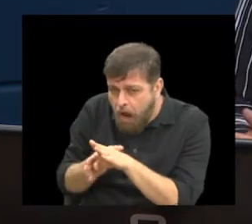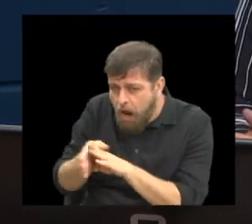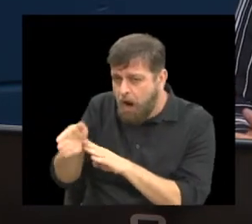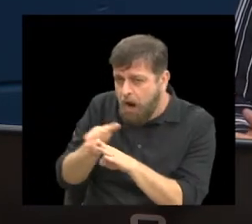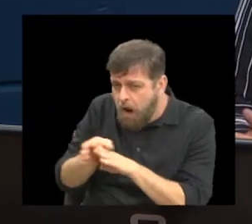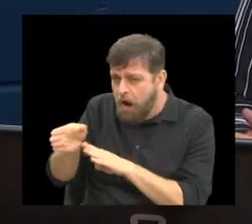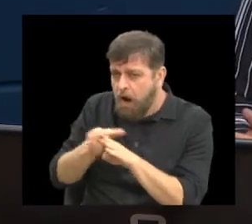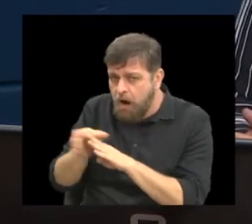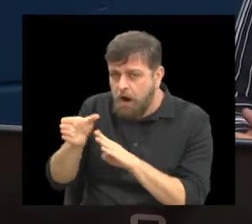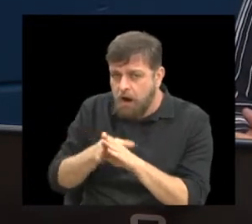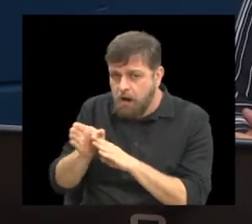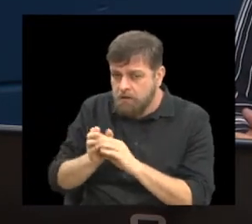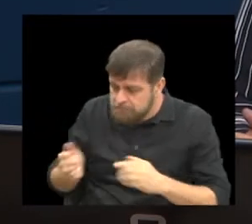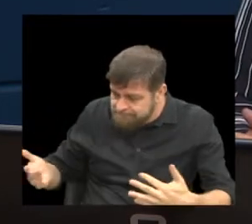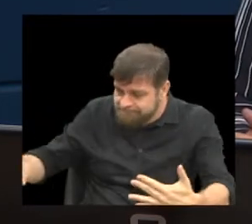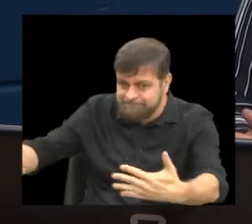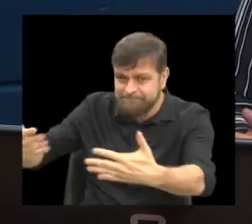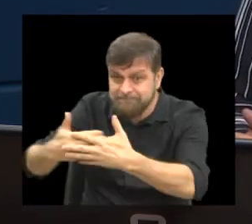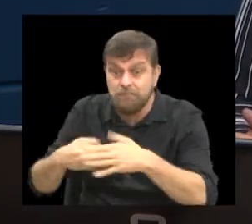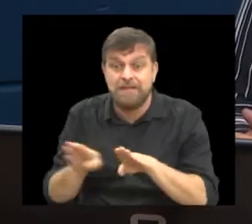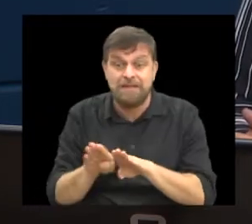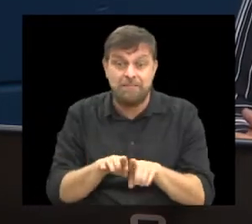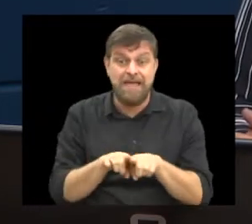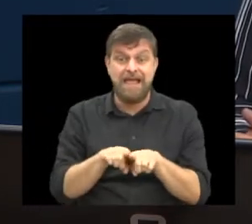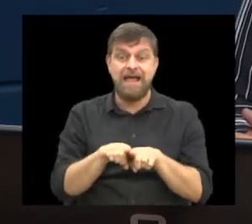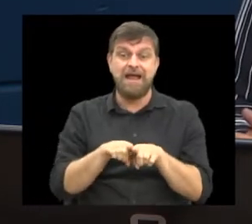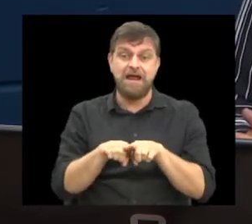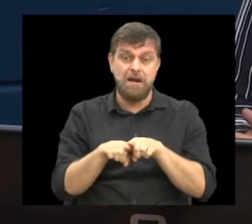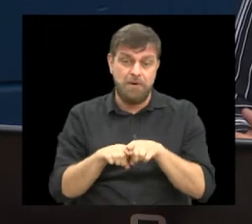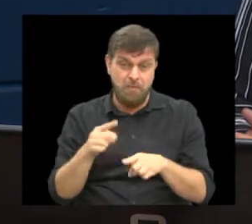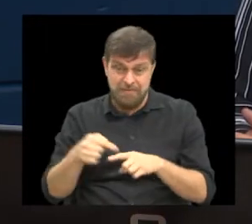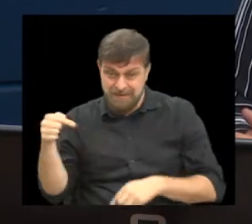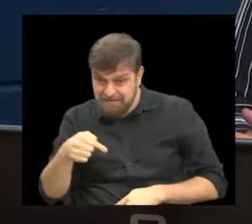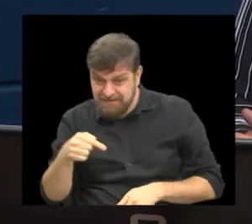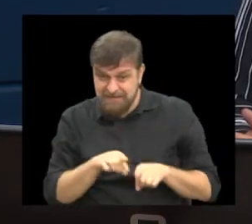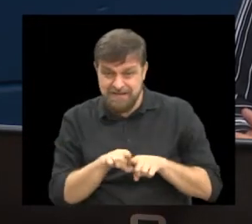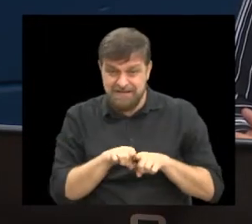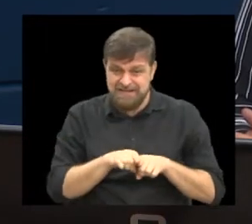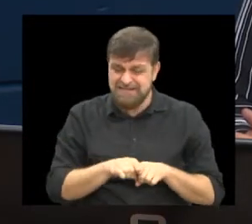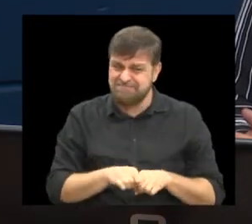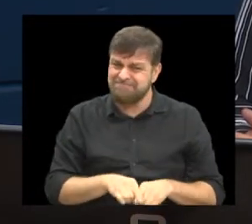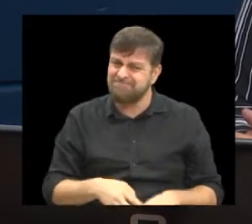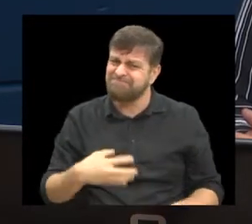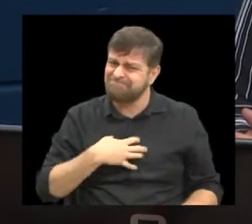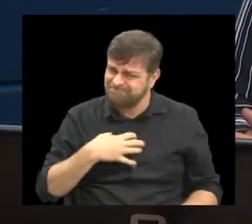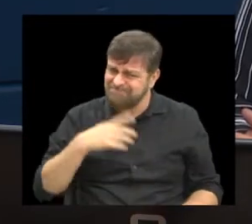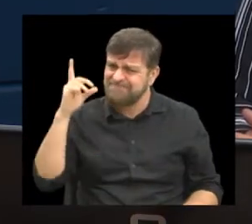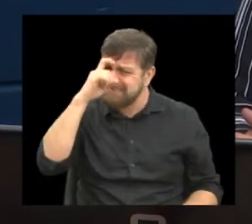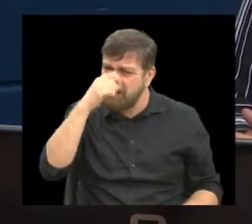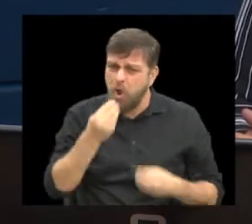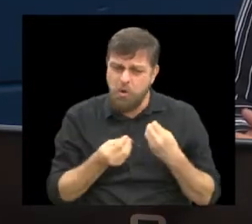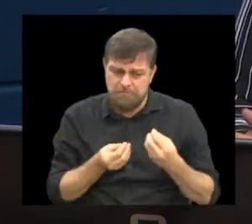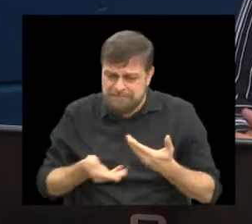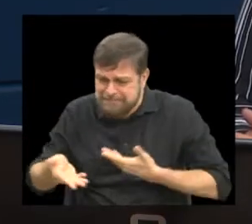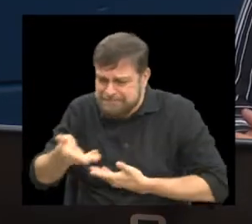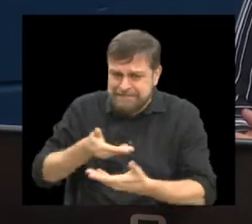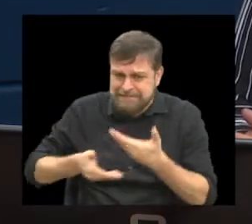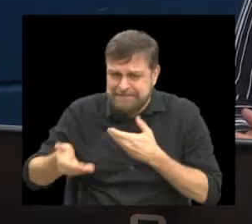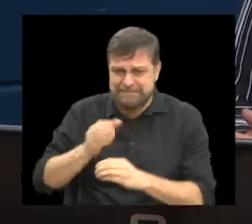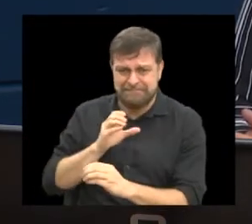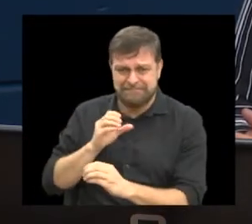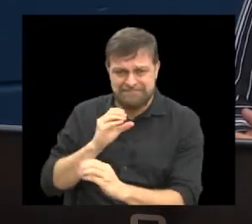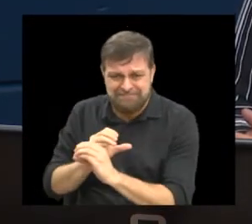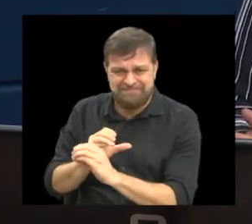orientando, acolhendo, e irmãos também, porque muitas vezes os irmãos sentem dificuldade do convívio com o